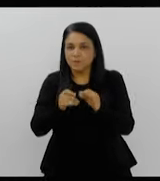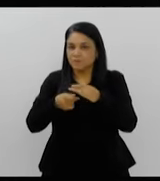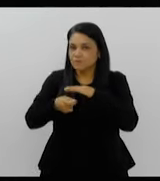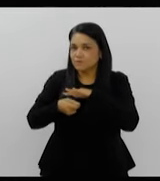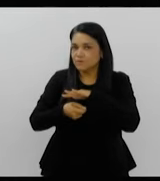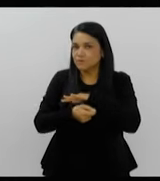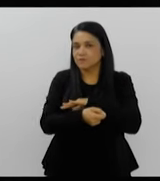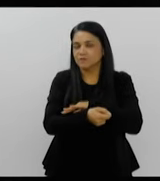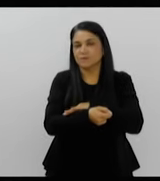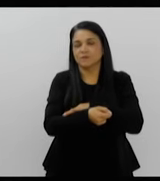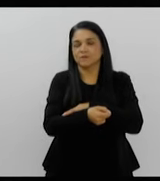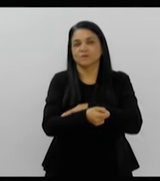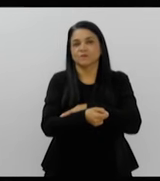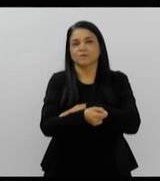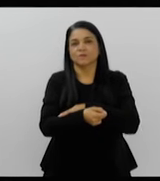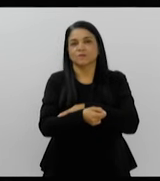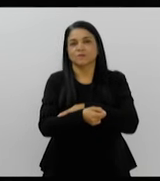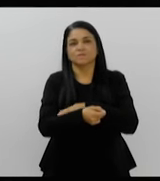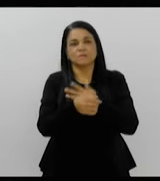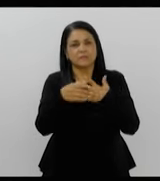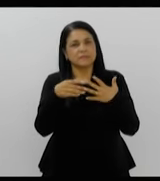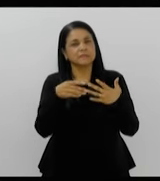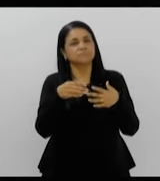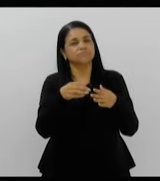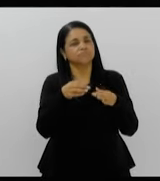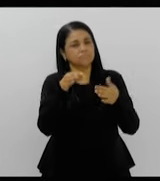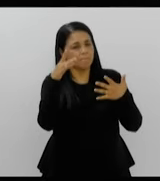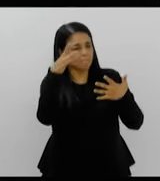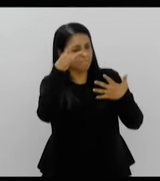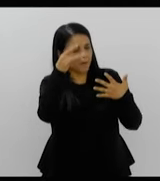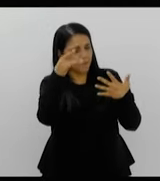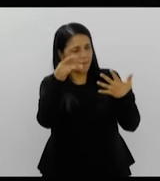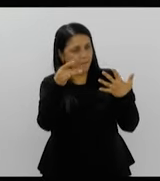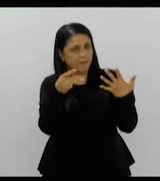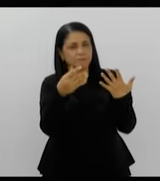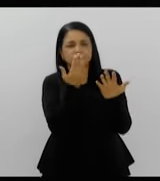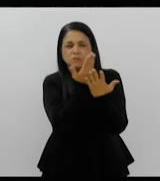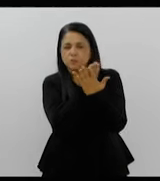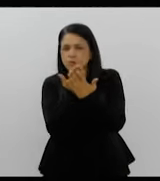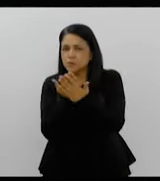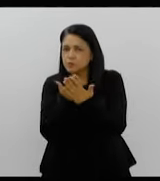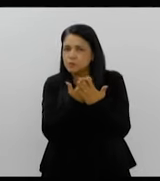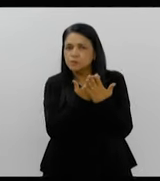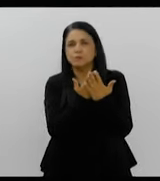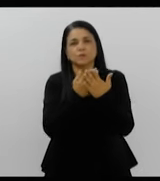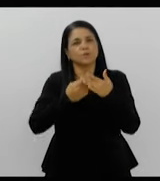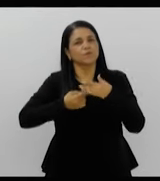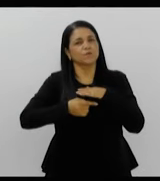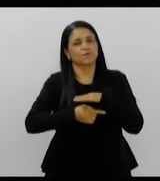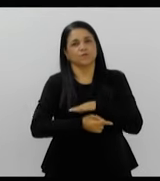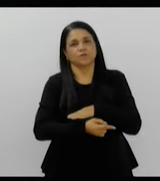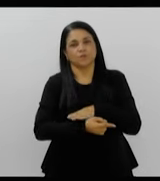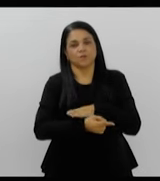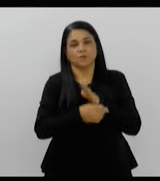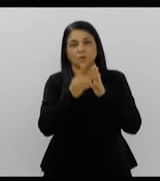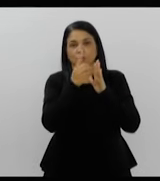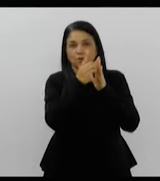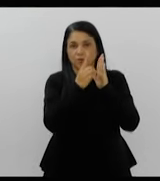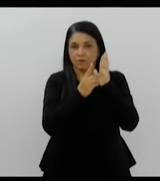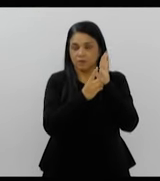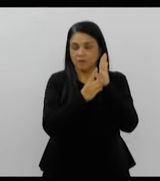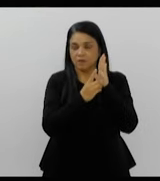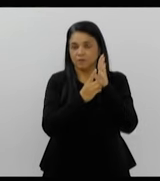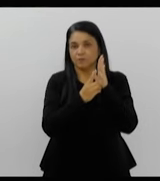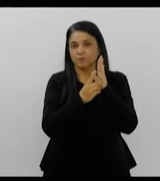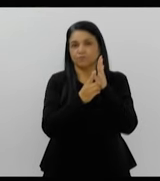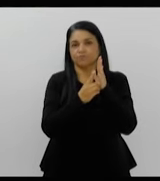investimento também criterioso e muito bem estudado. O decreto emitido pelo